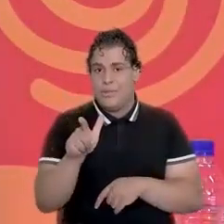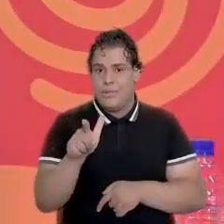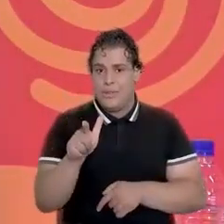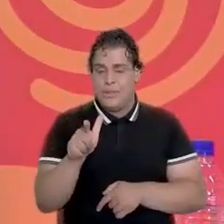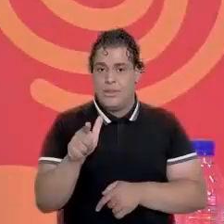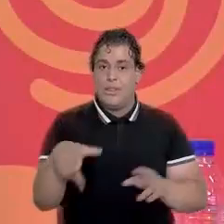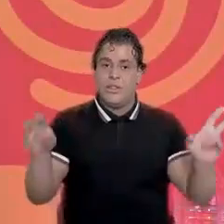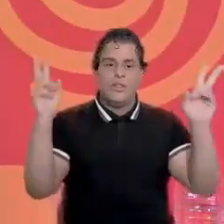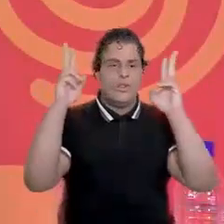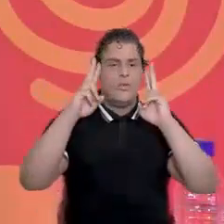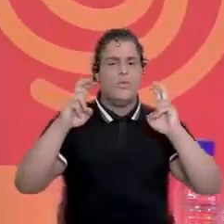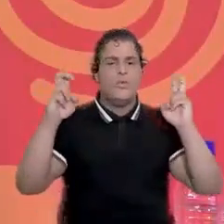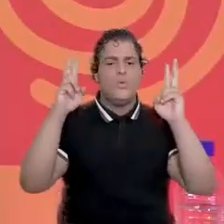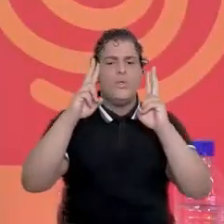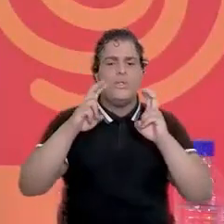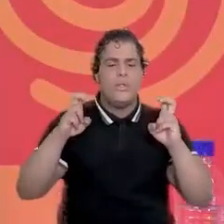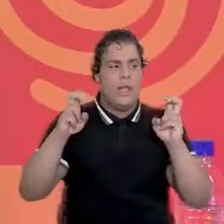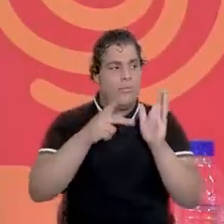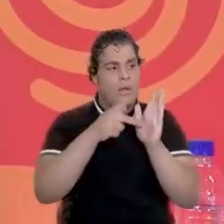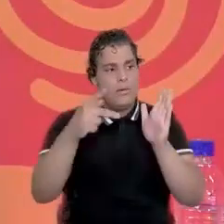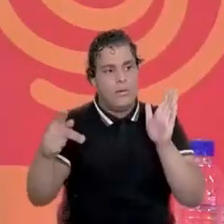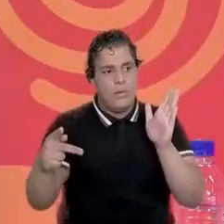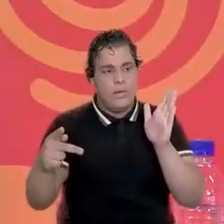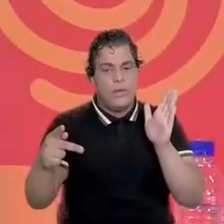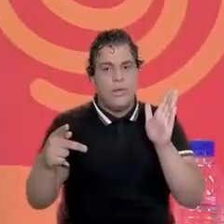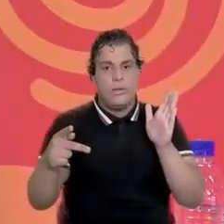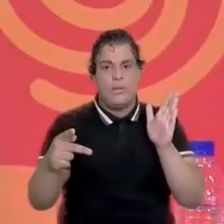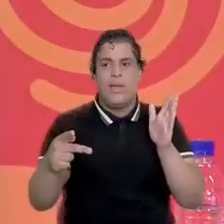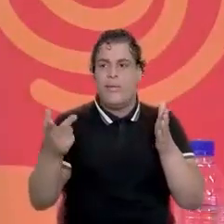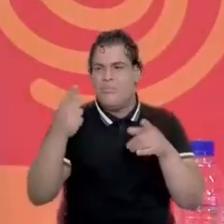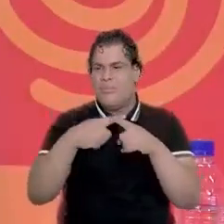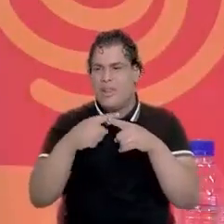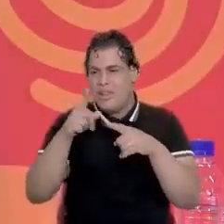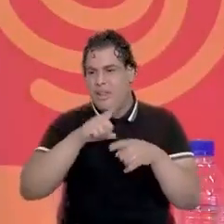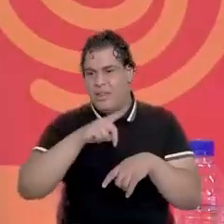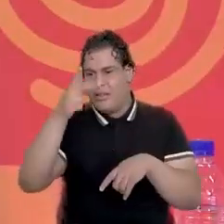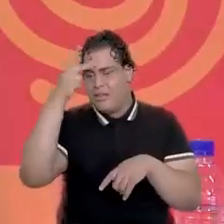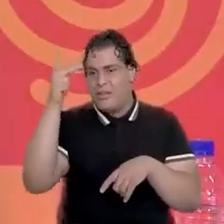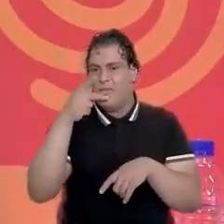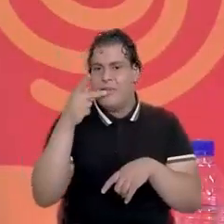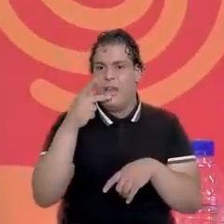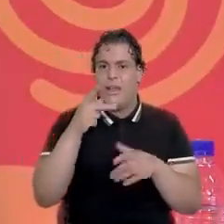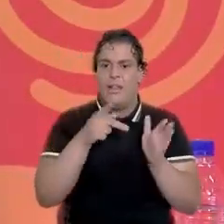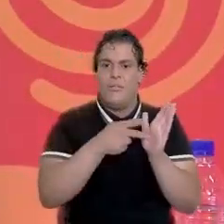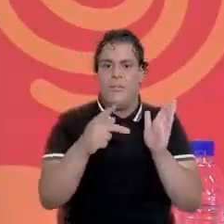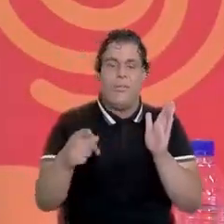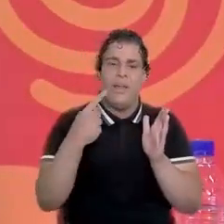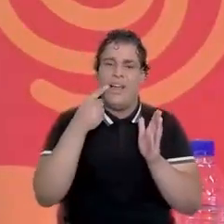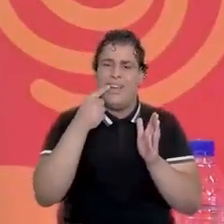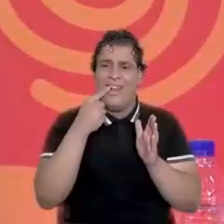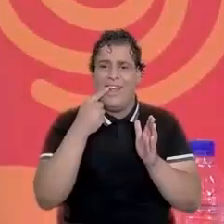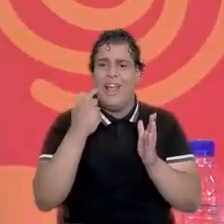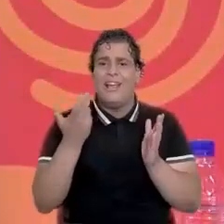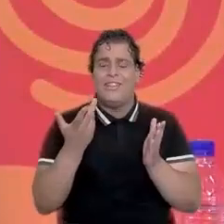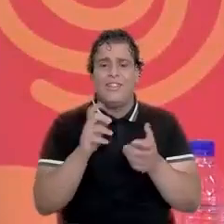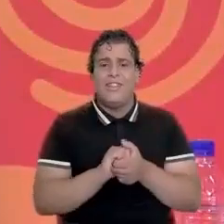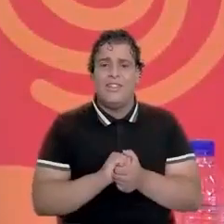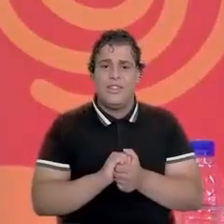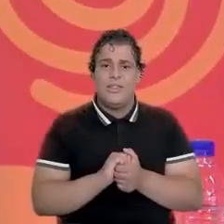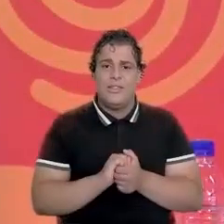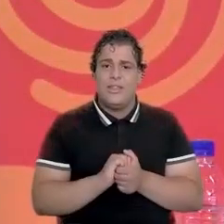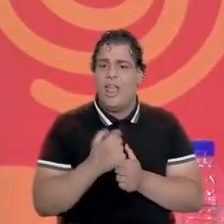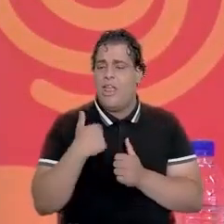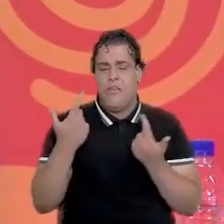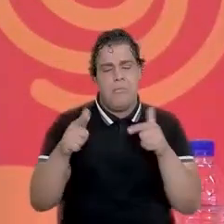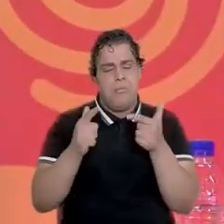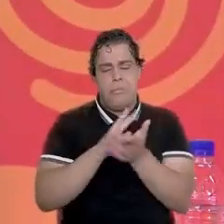do tema. Se procurar poemas sobre... Porque tem gente que tem, né? Poema sobre dente, sobre alguma coisa assim específica,